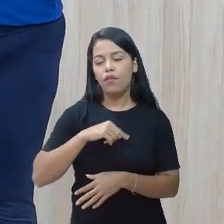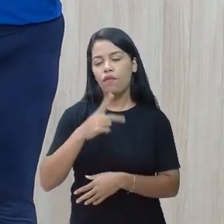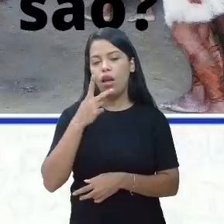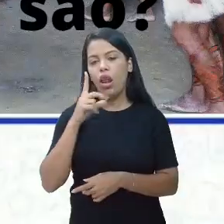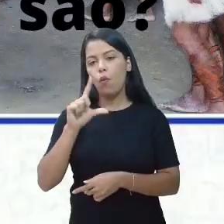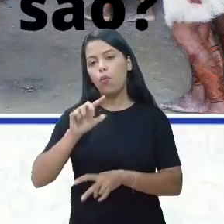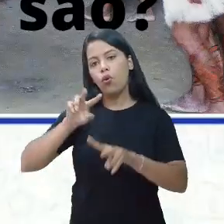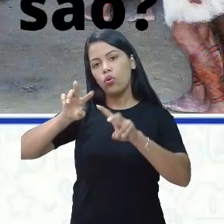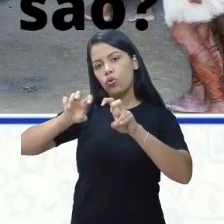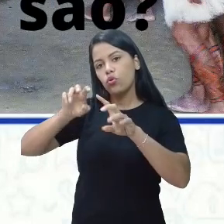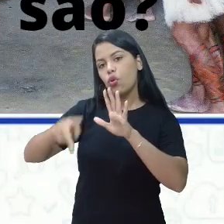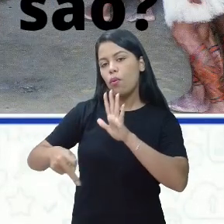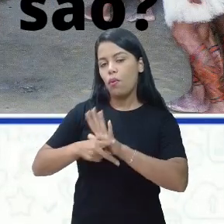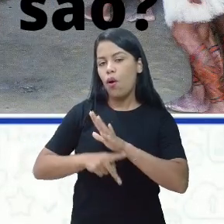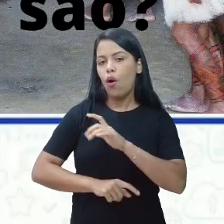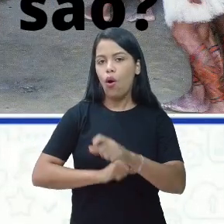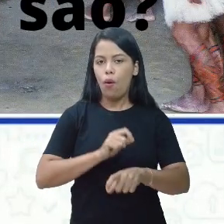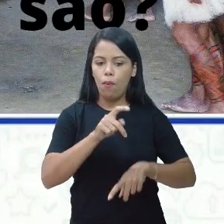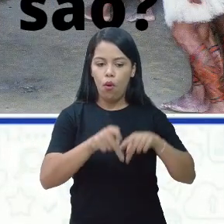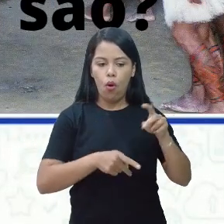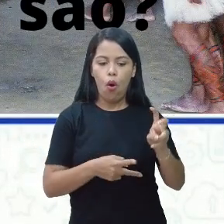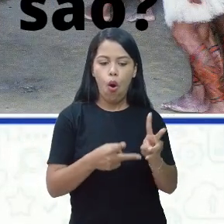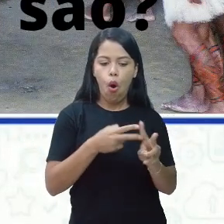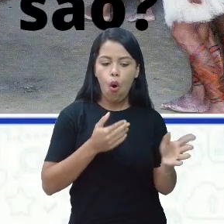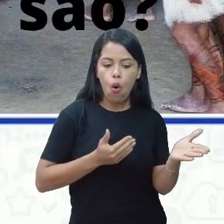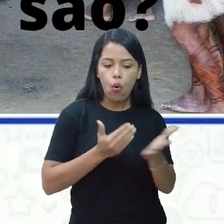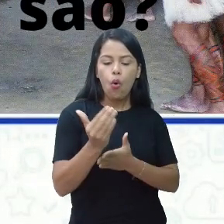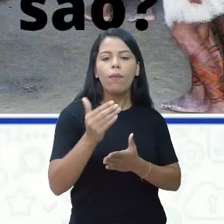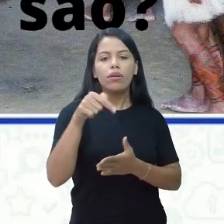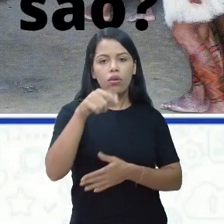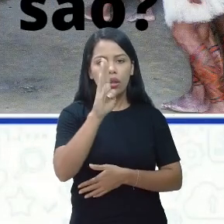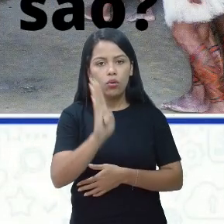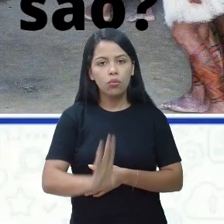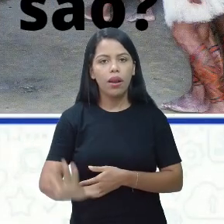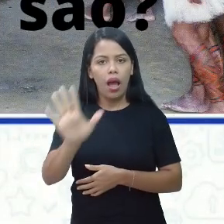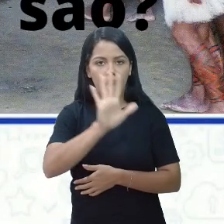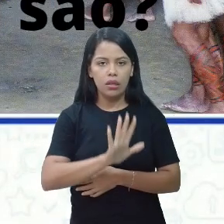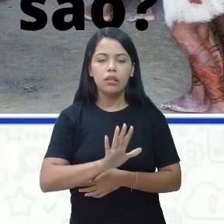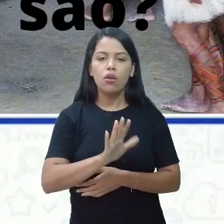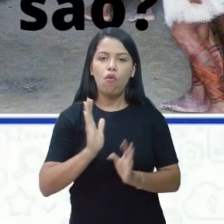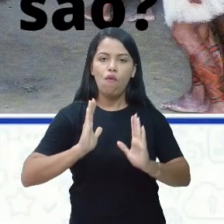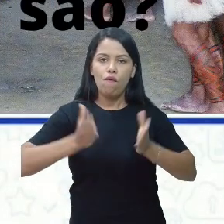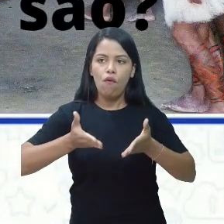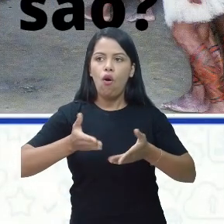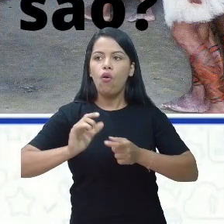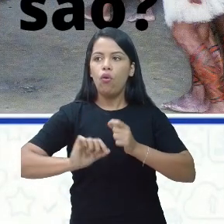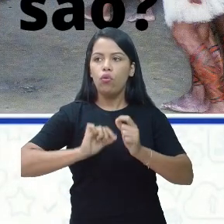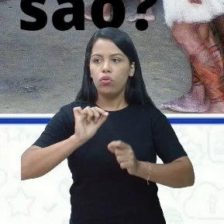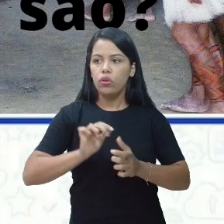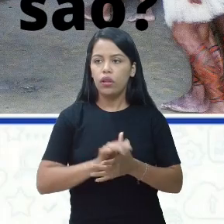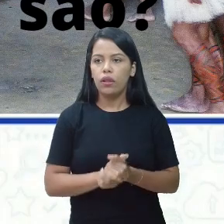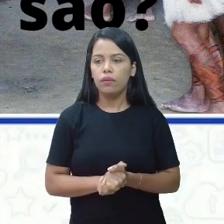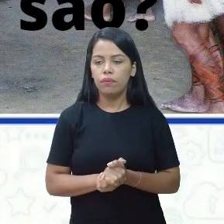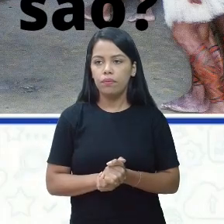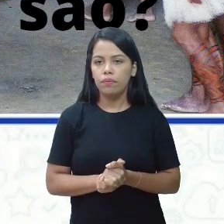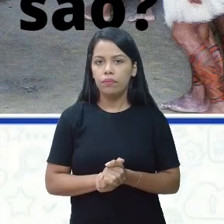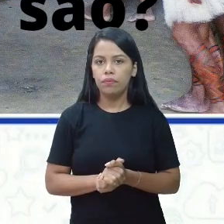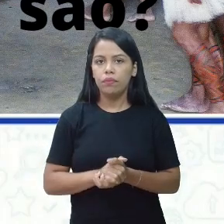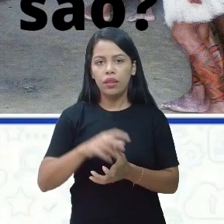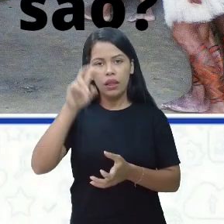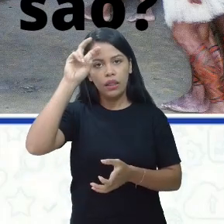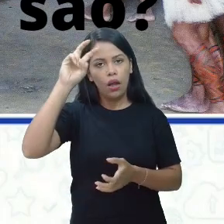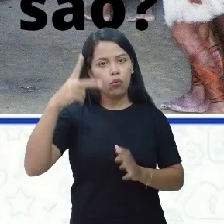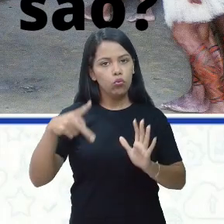né, sobre os povos originários do Brasil, com foco, né, na